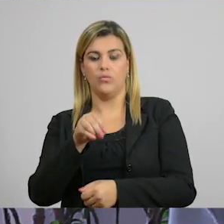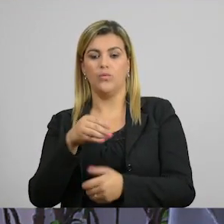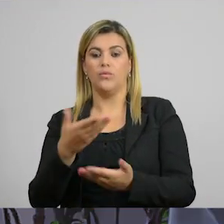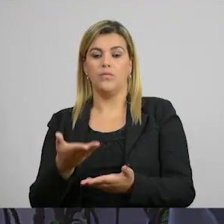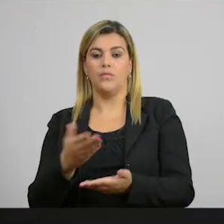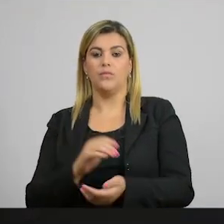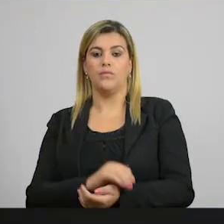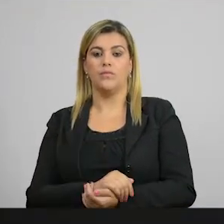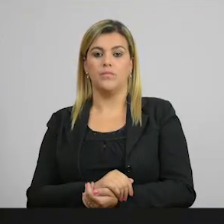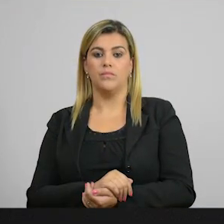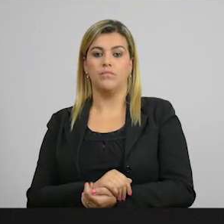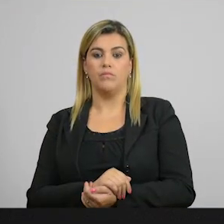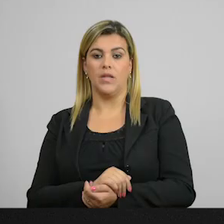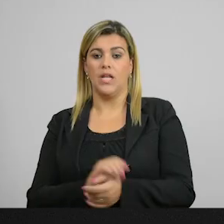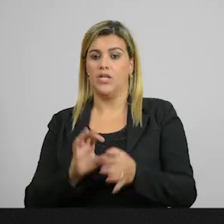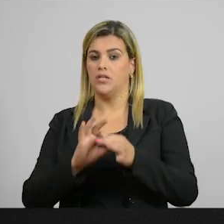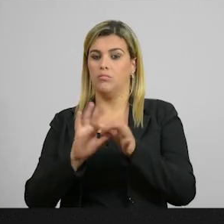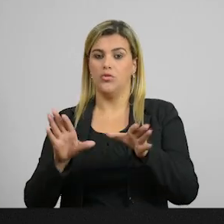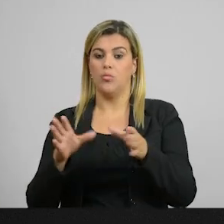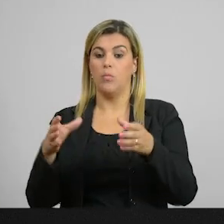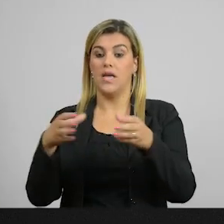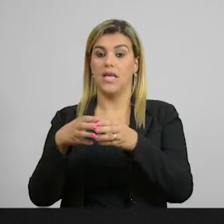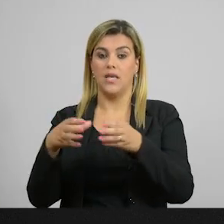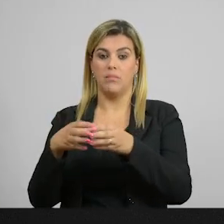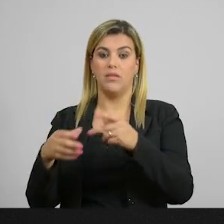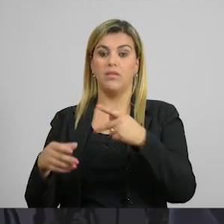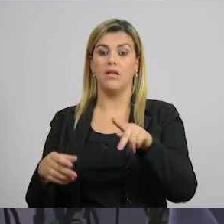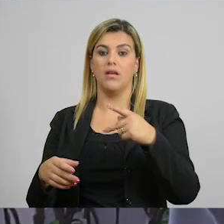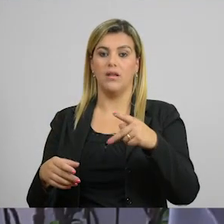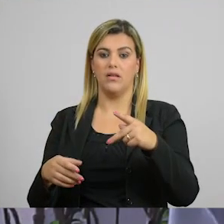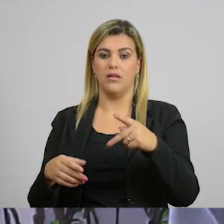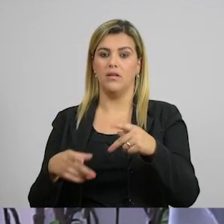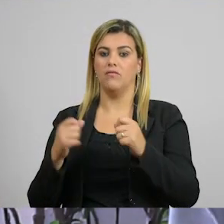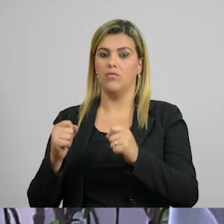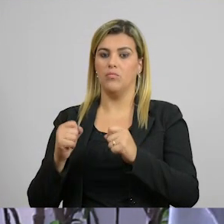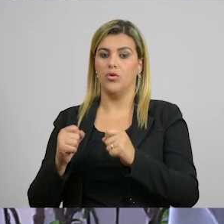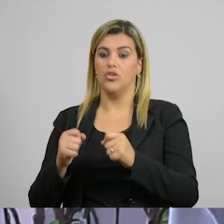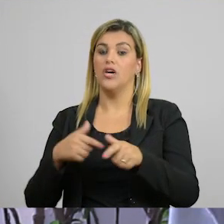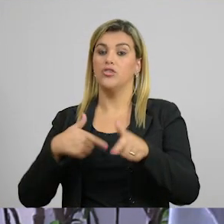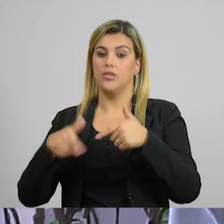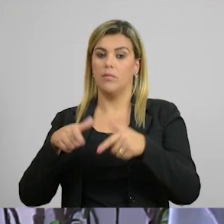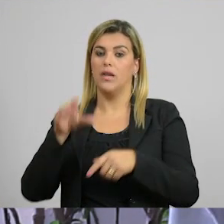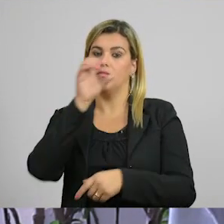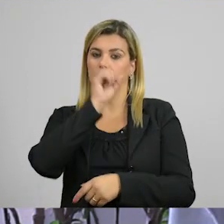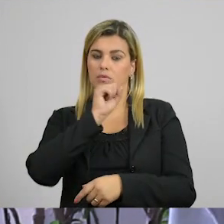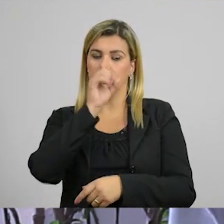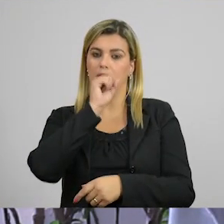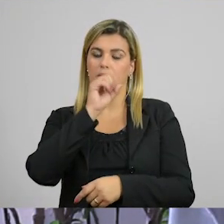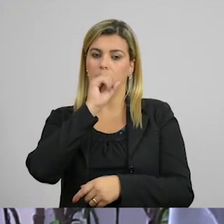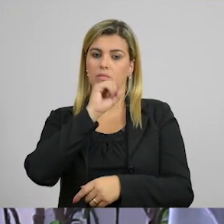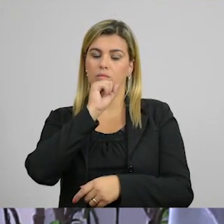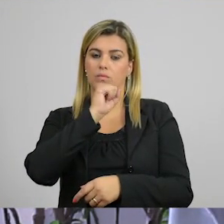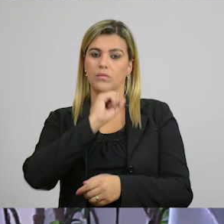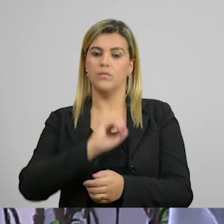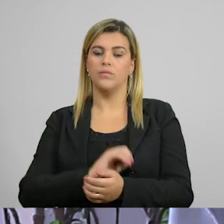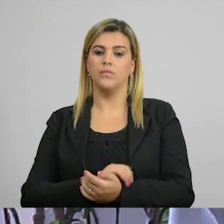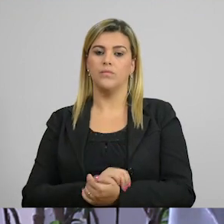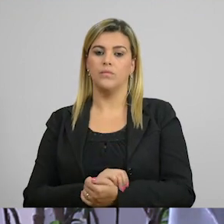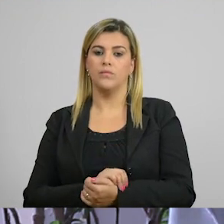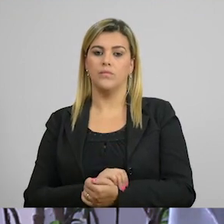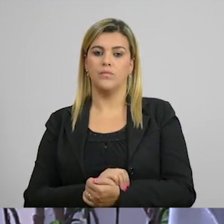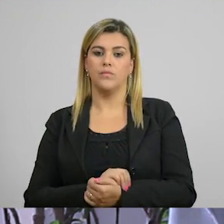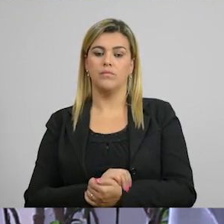Ele nos colocou à disposição uma equipe. A gente trabalhava aos sábados,